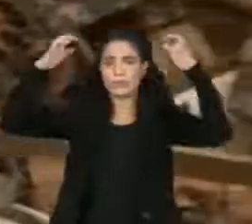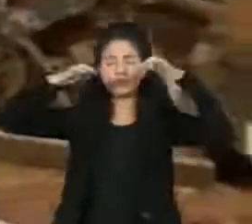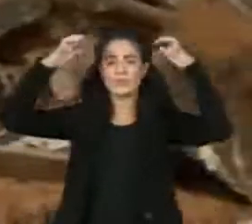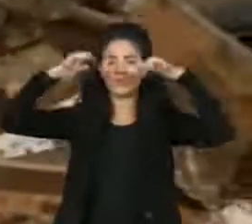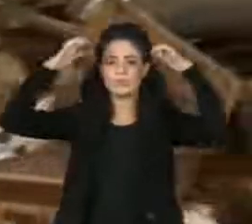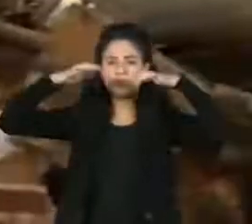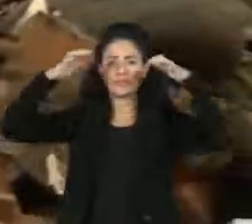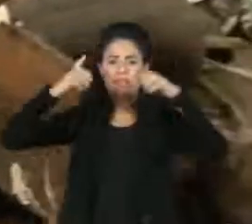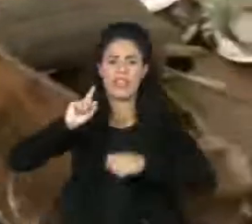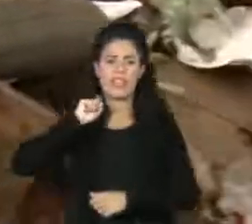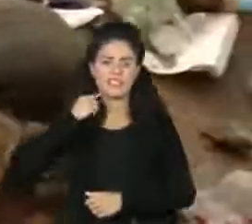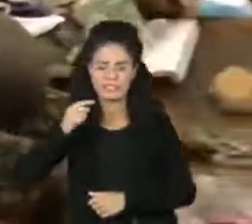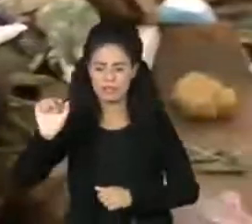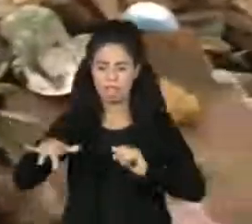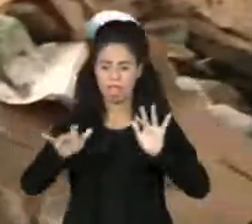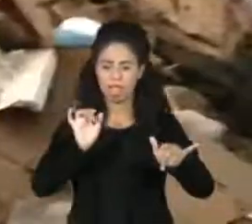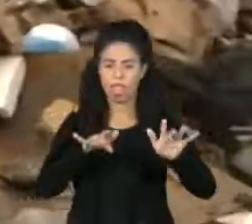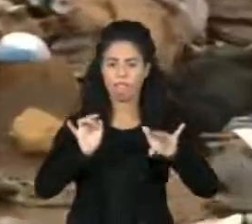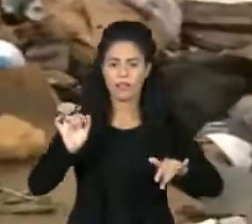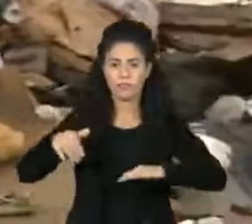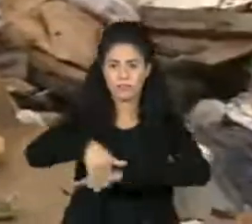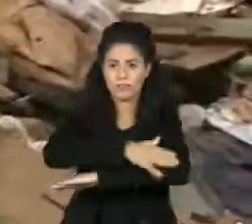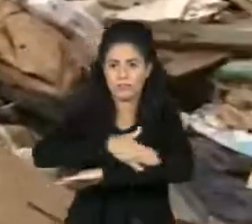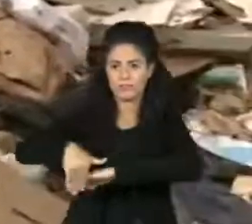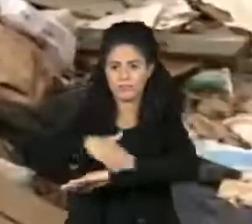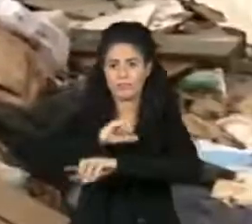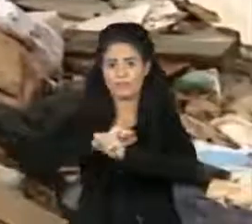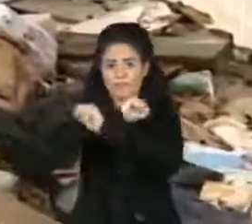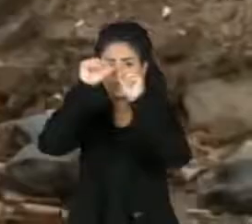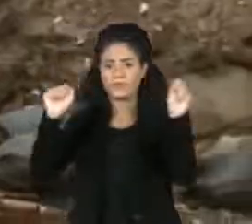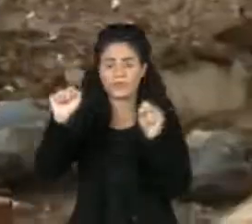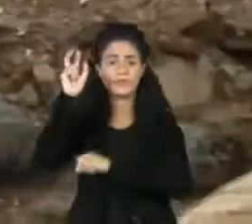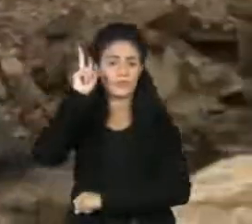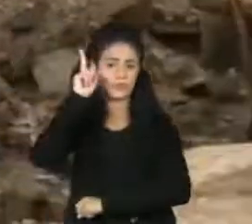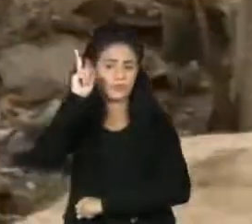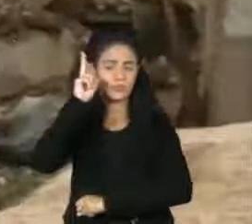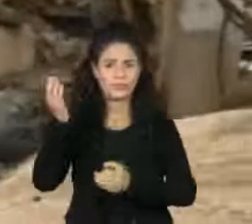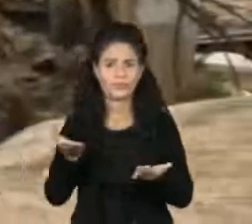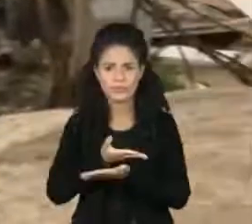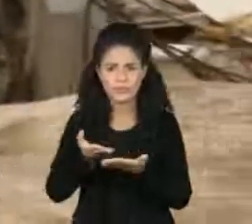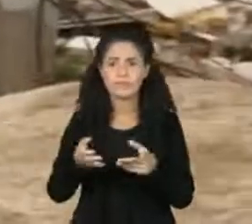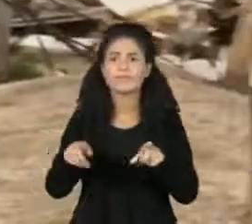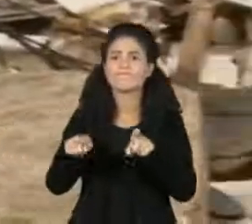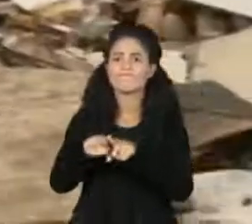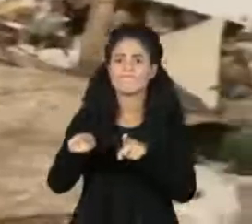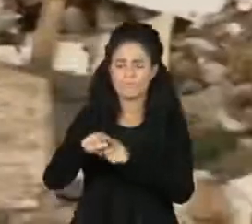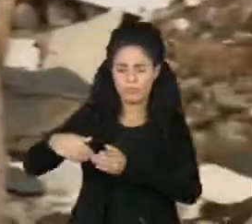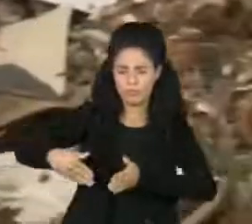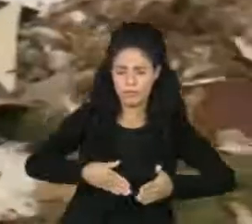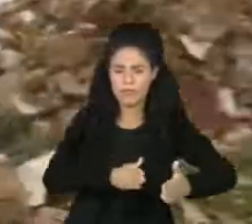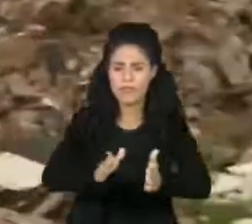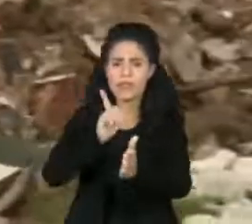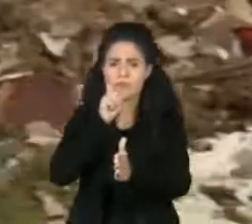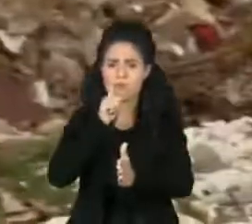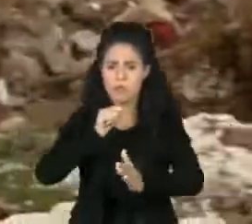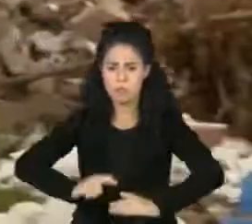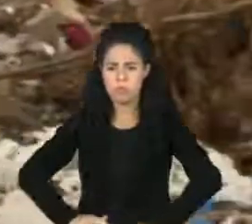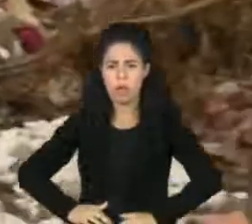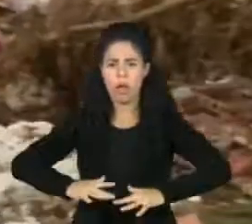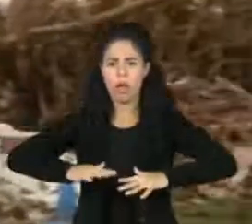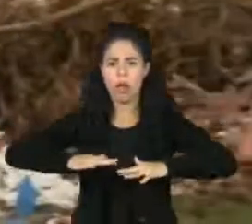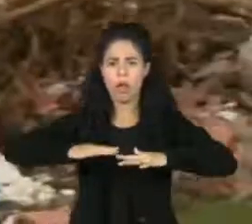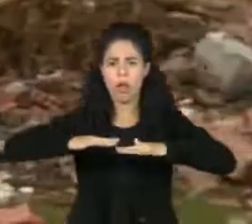tule sujeira ainda estão espalhados pelas vias na manhã desta segunda-feira outras mandamento do Rio botas deixou bairros